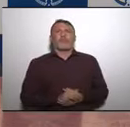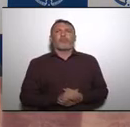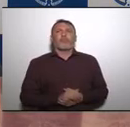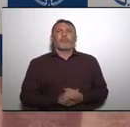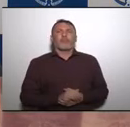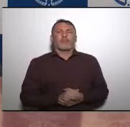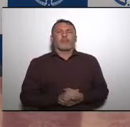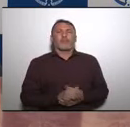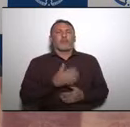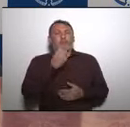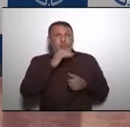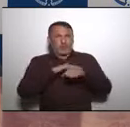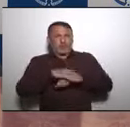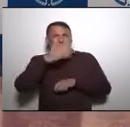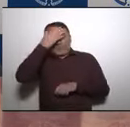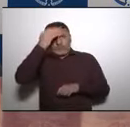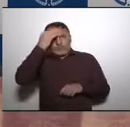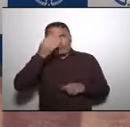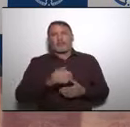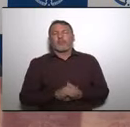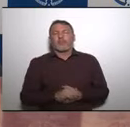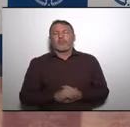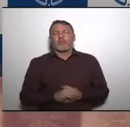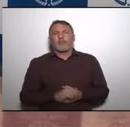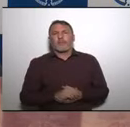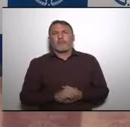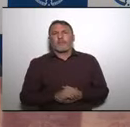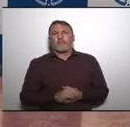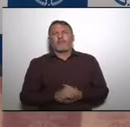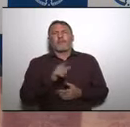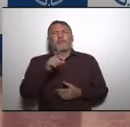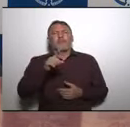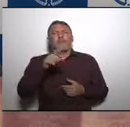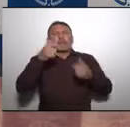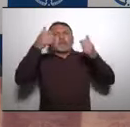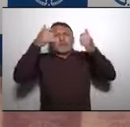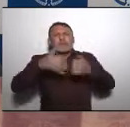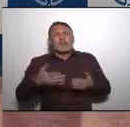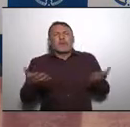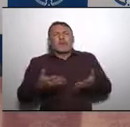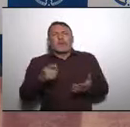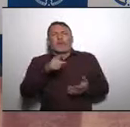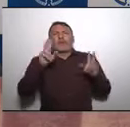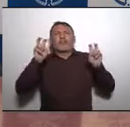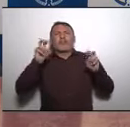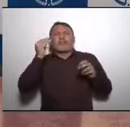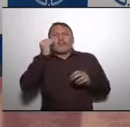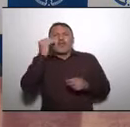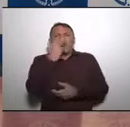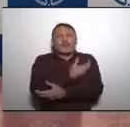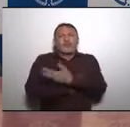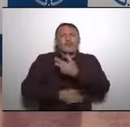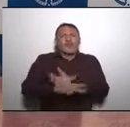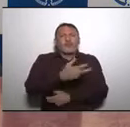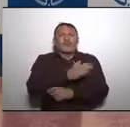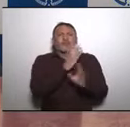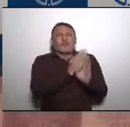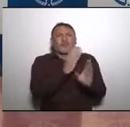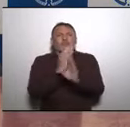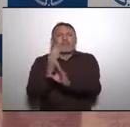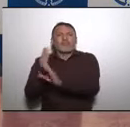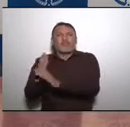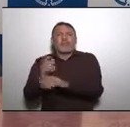É o seguinte, o senhor mencionou agora a questão dos testes. O senhor vinha falando desses 50 mil testes há bastante tempo, né?